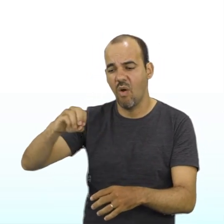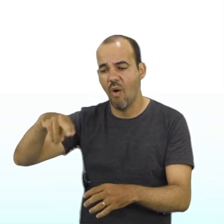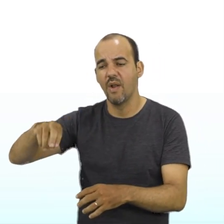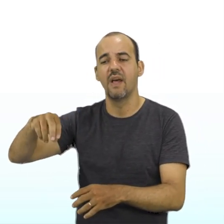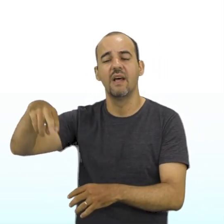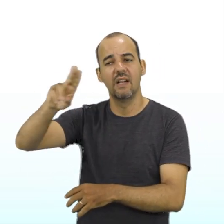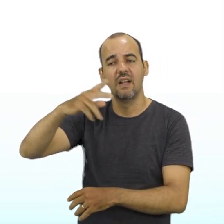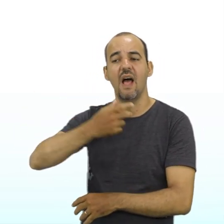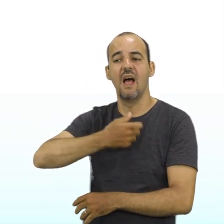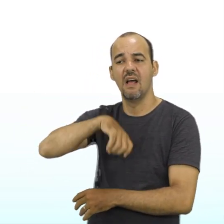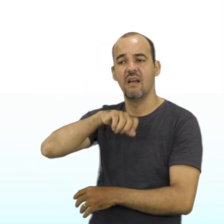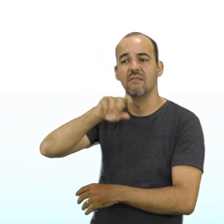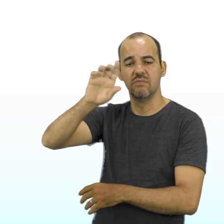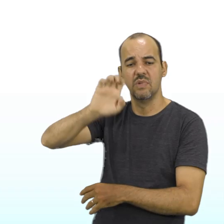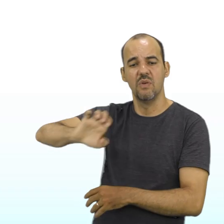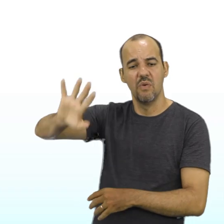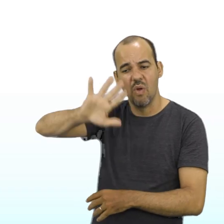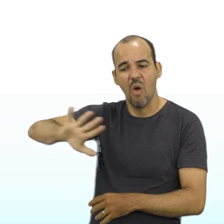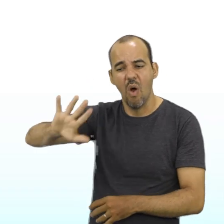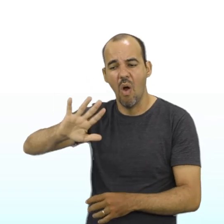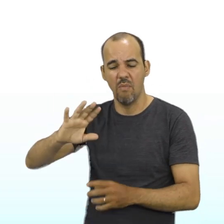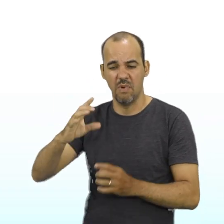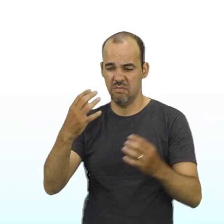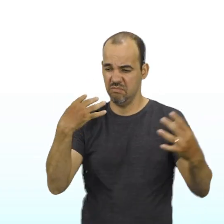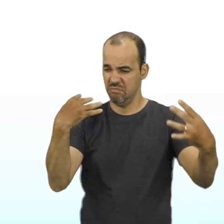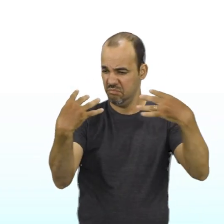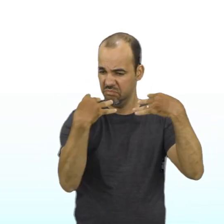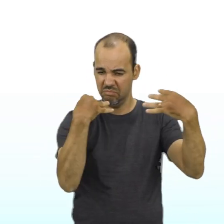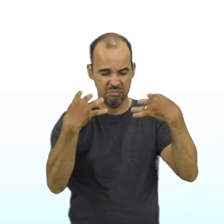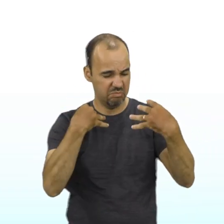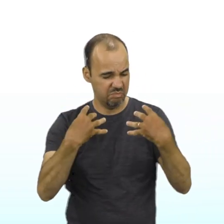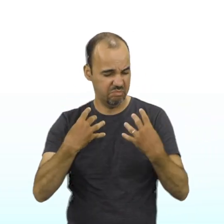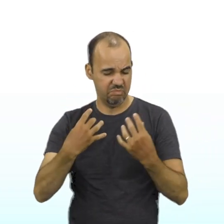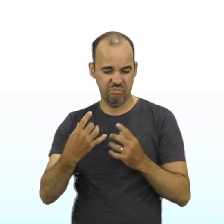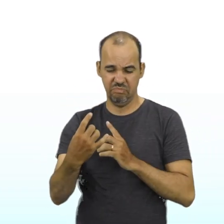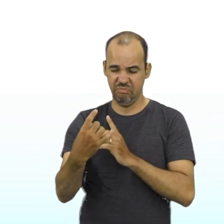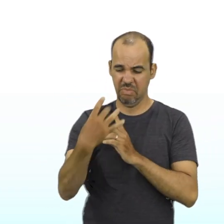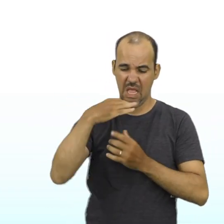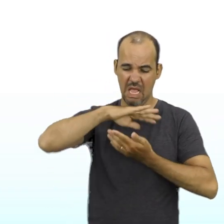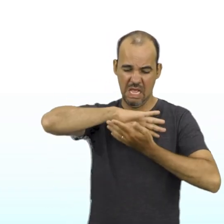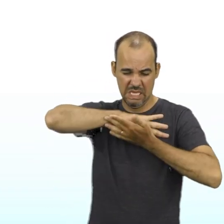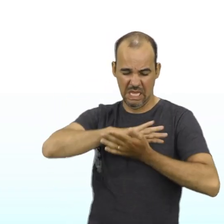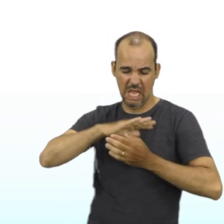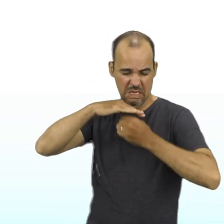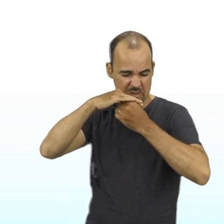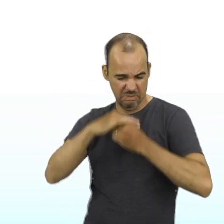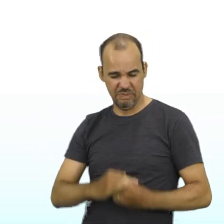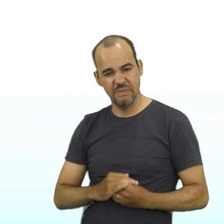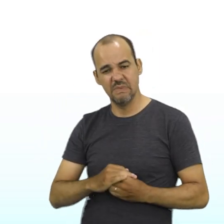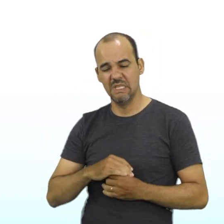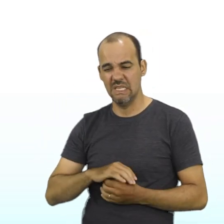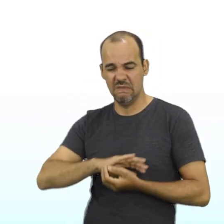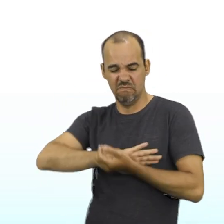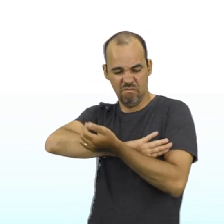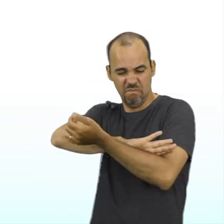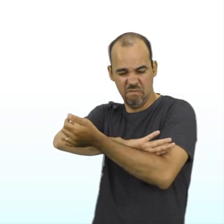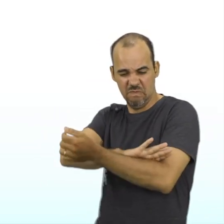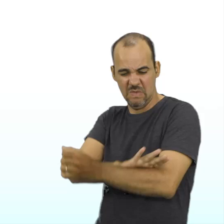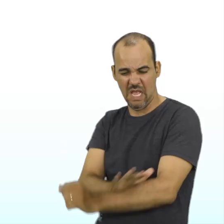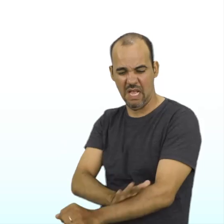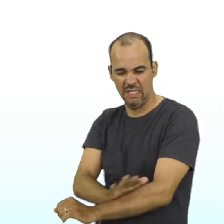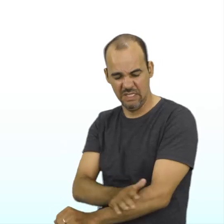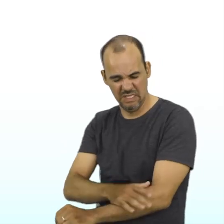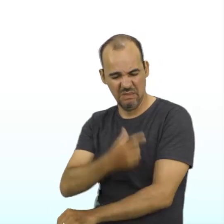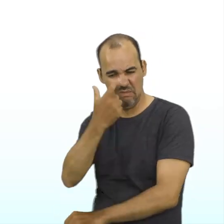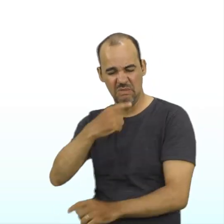Se juntaram as manos, protagonizando uma das mais feias cenas de racismo. Então, a gente já